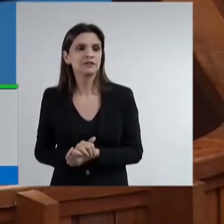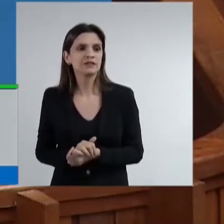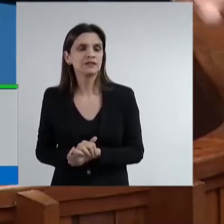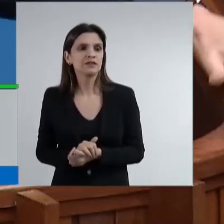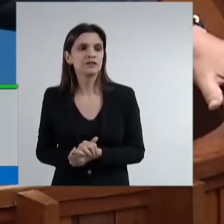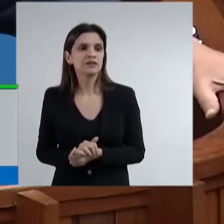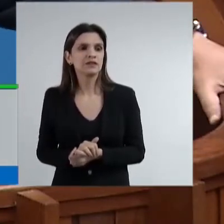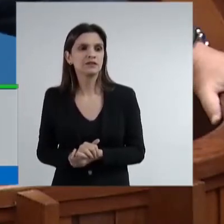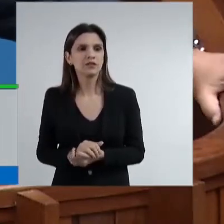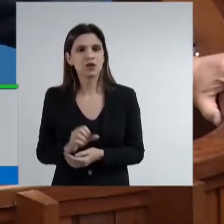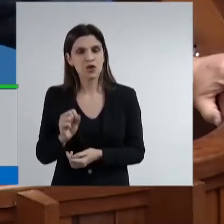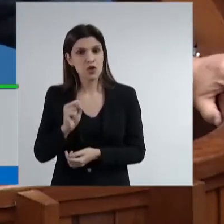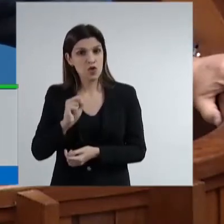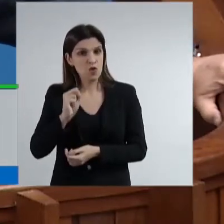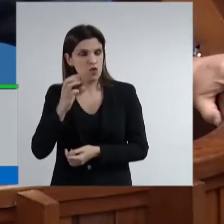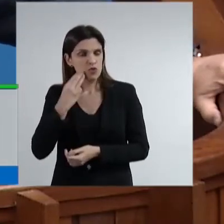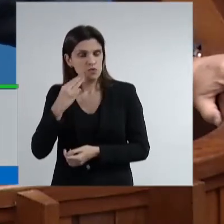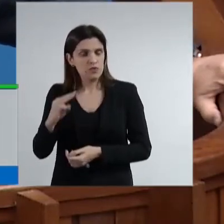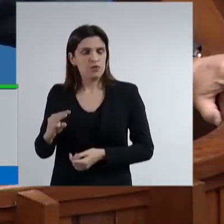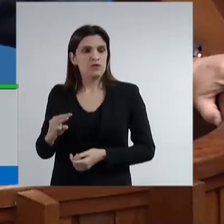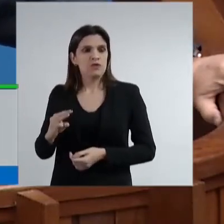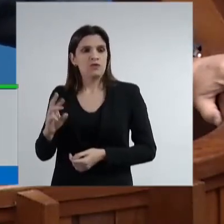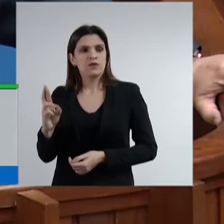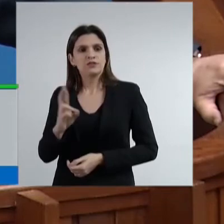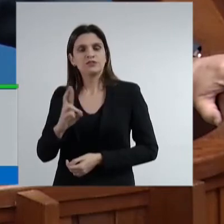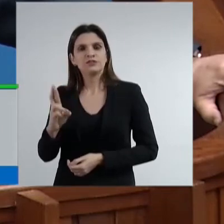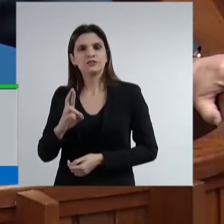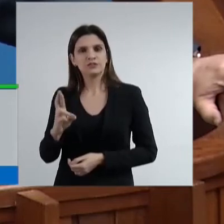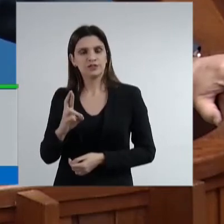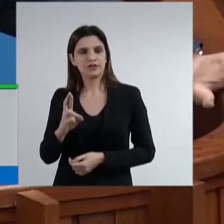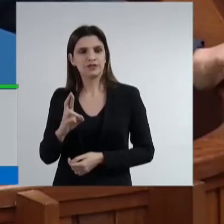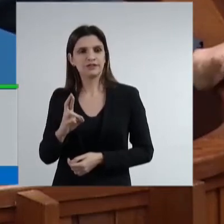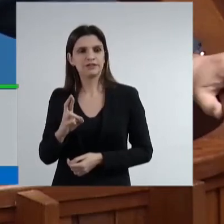para todo 2019, para Mato Grosso do Sul.